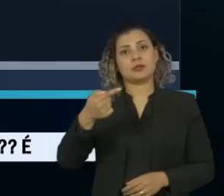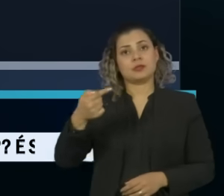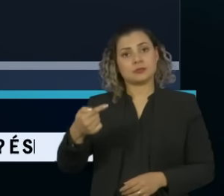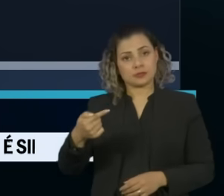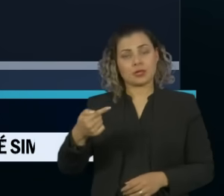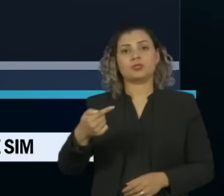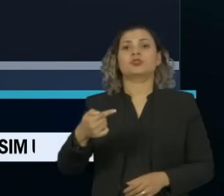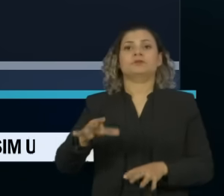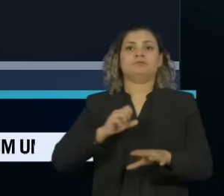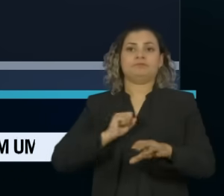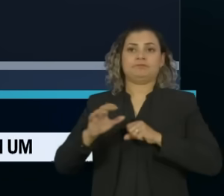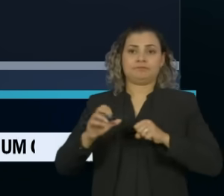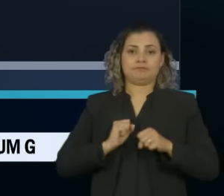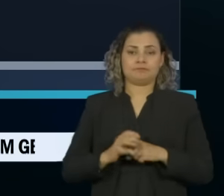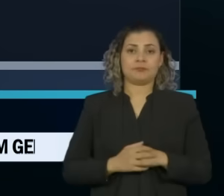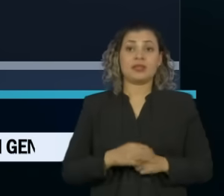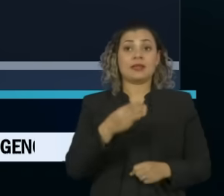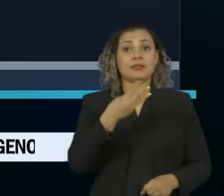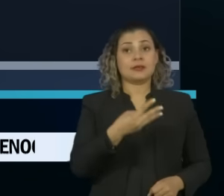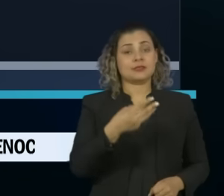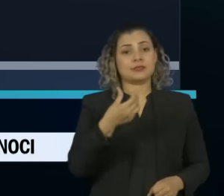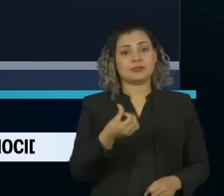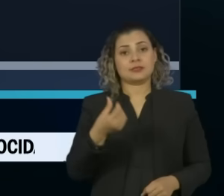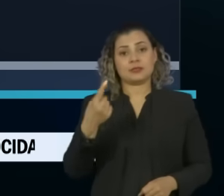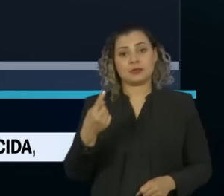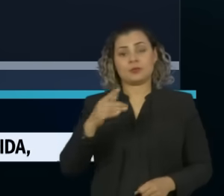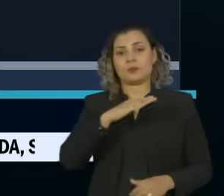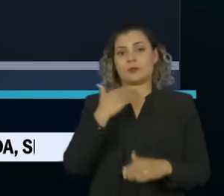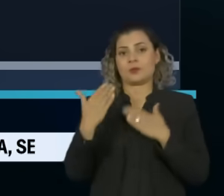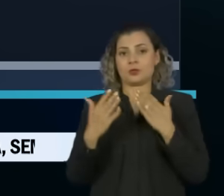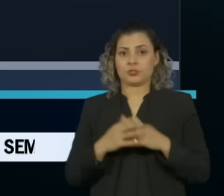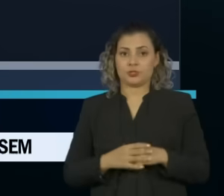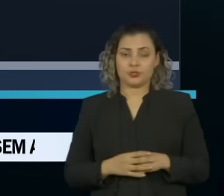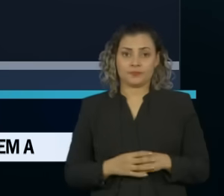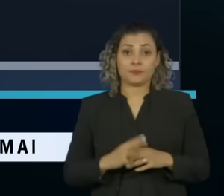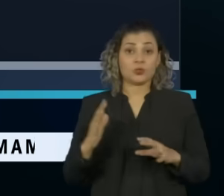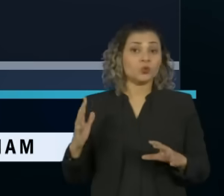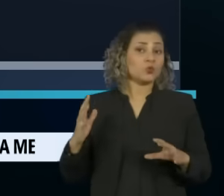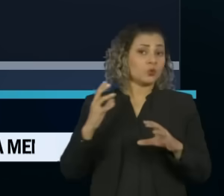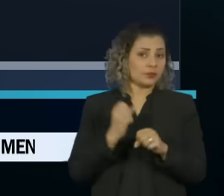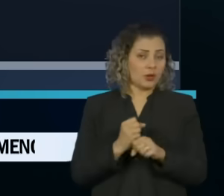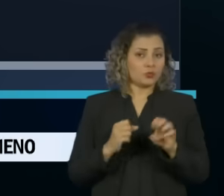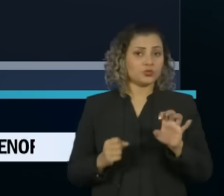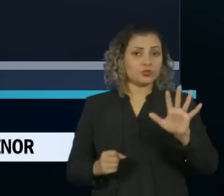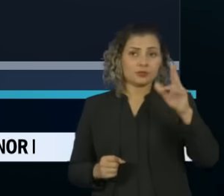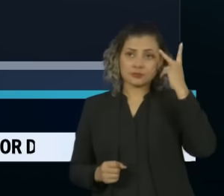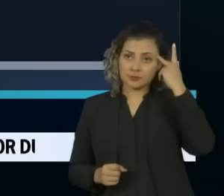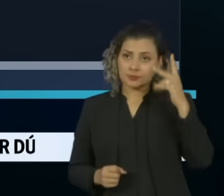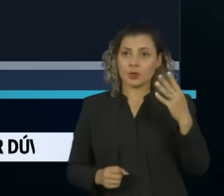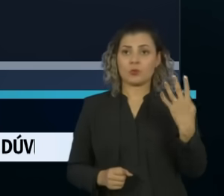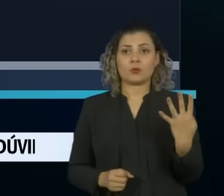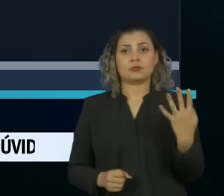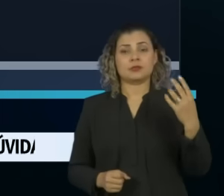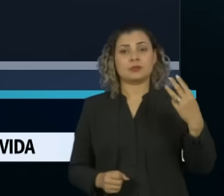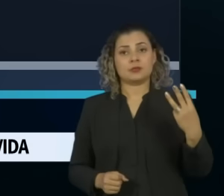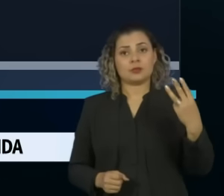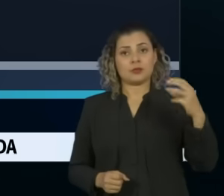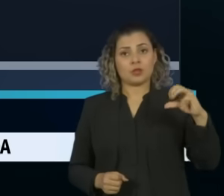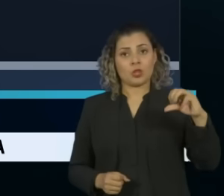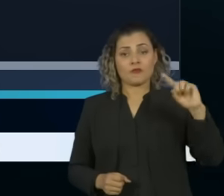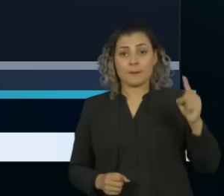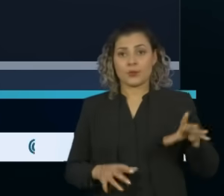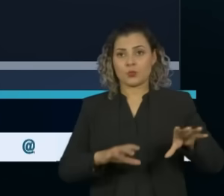16.777 novos casos e 361 mortes. Ao todo, o estado tem 439 mil